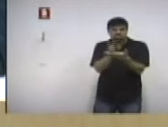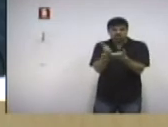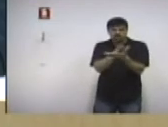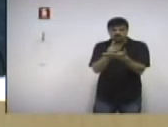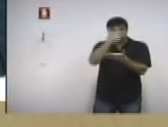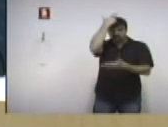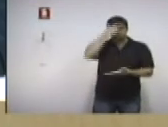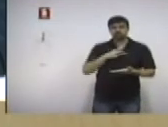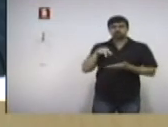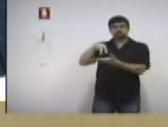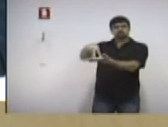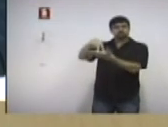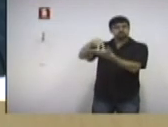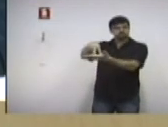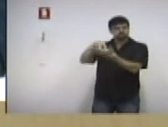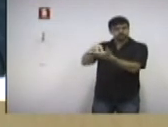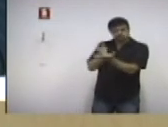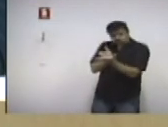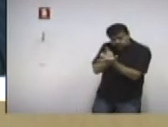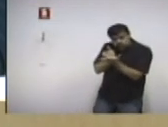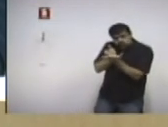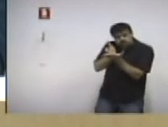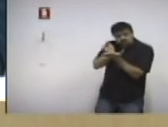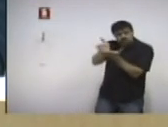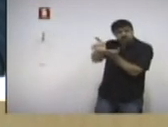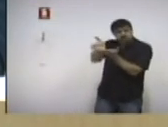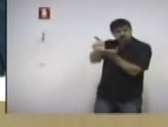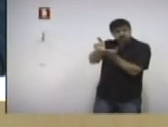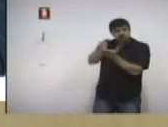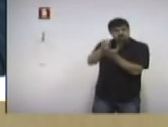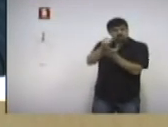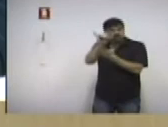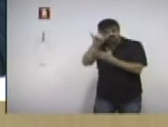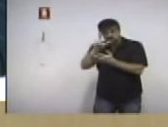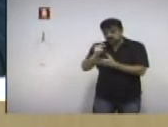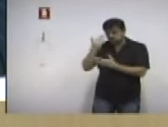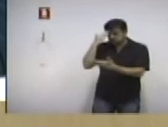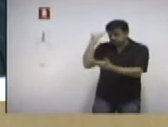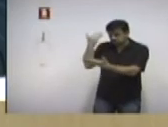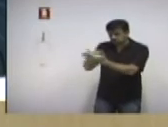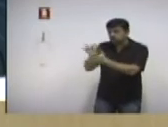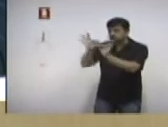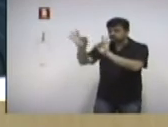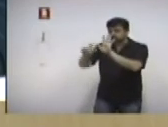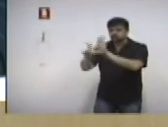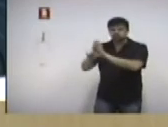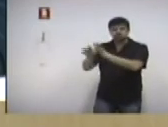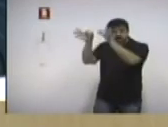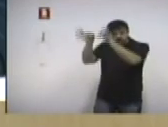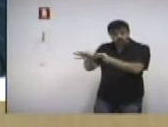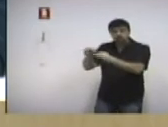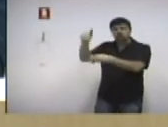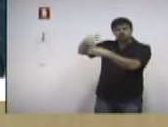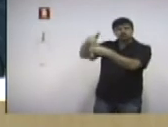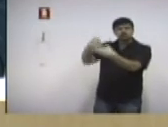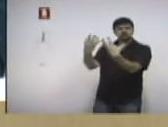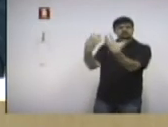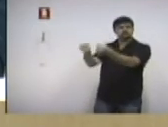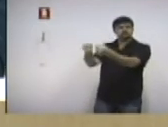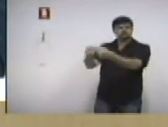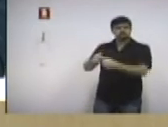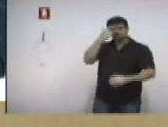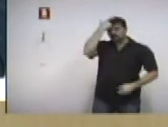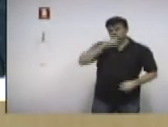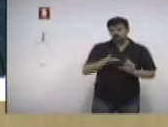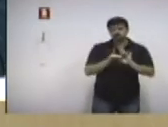você tá entendendo eu sou fiel e o dia que eu achar que eu não quis que não vai ser não vai ser bom população eu